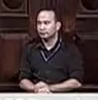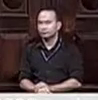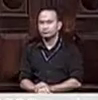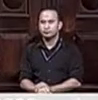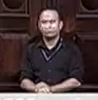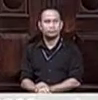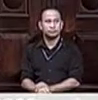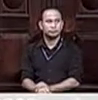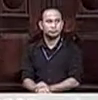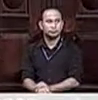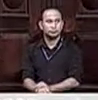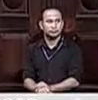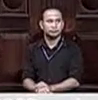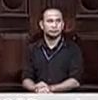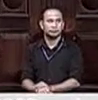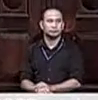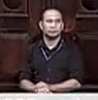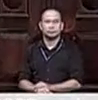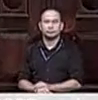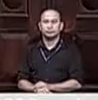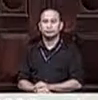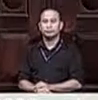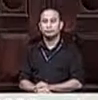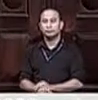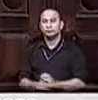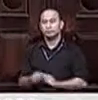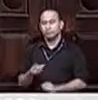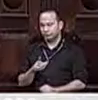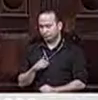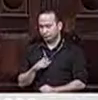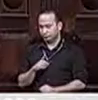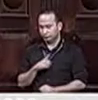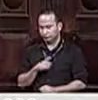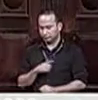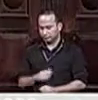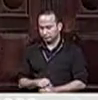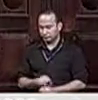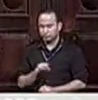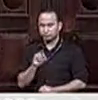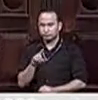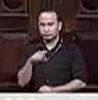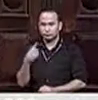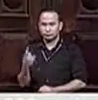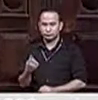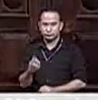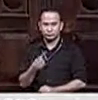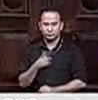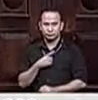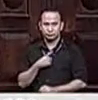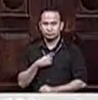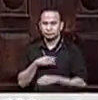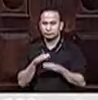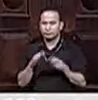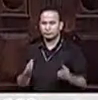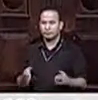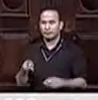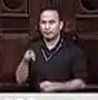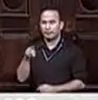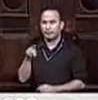Ora, então, a hipótese, e nós, em nome da bancada do PSDB,